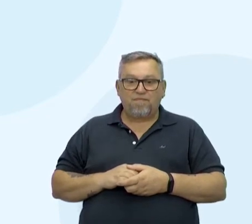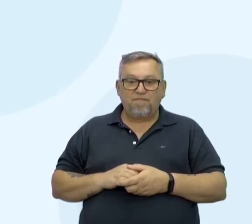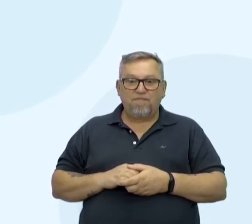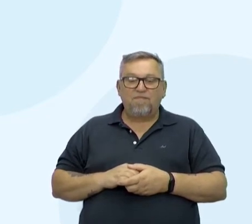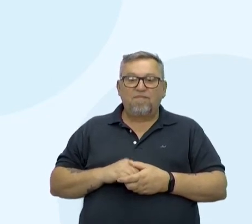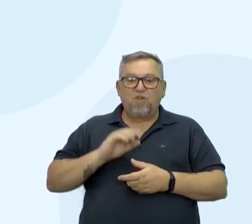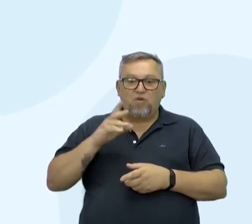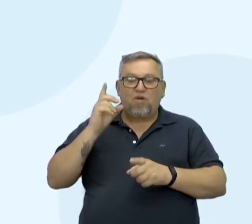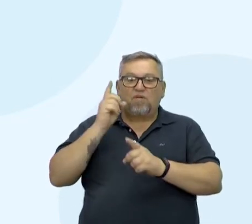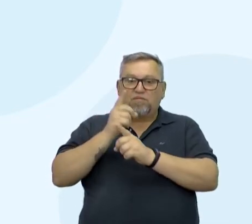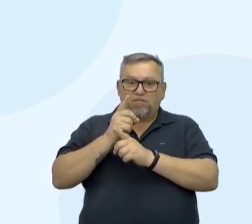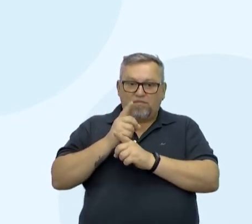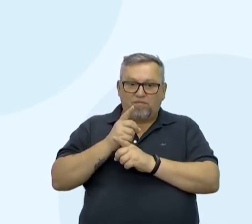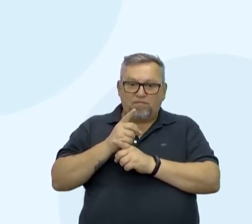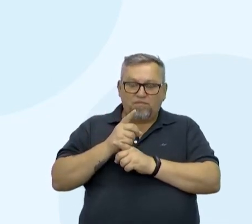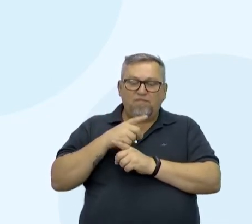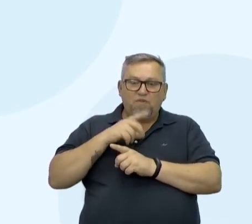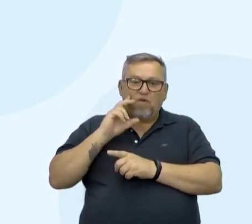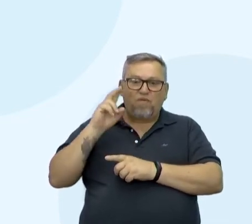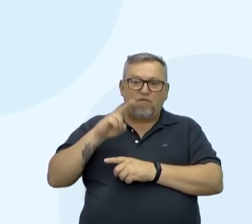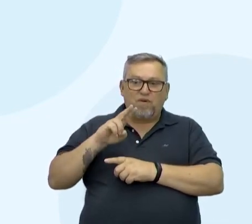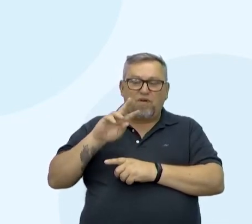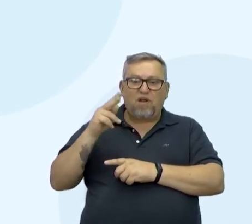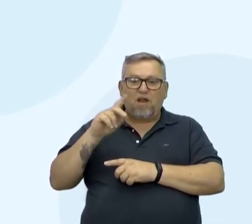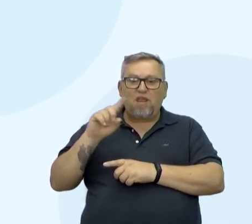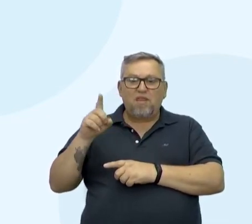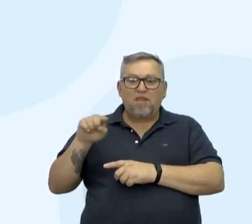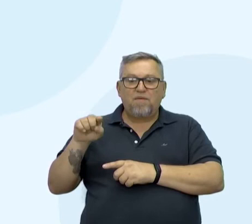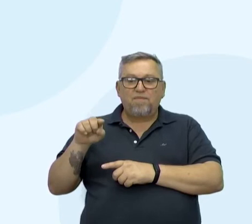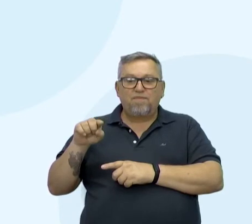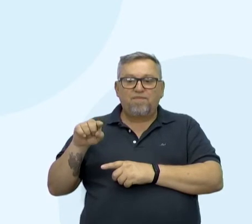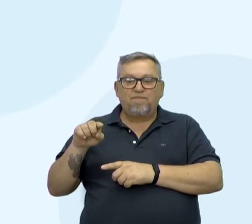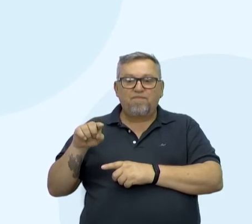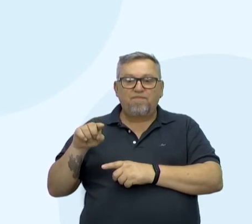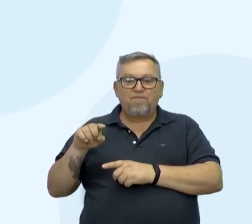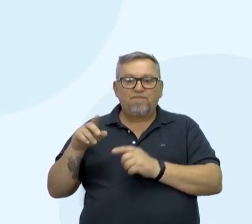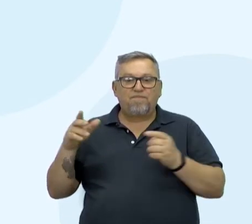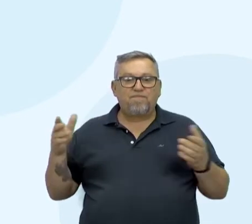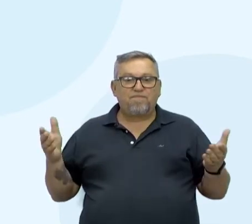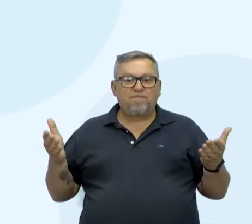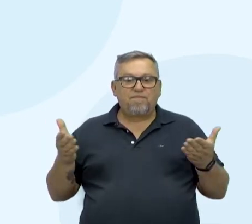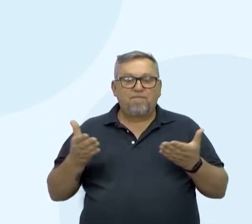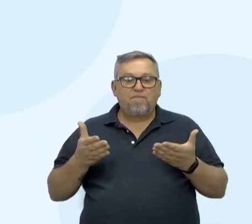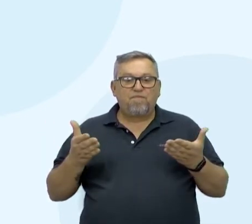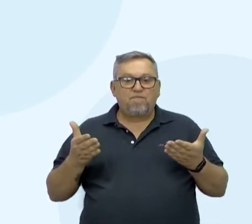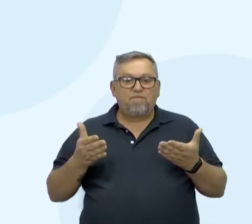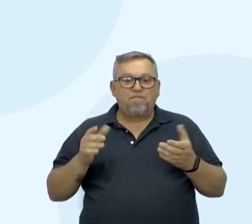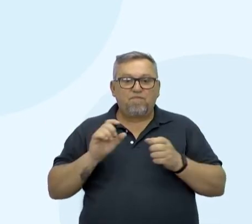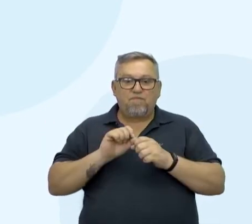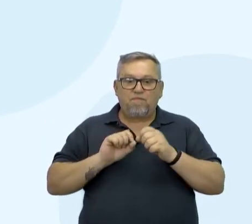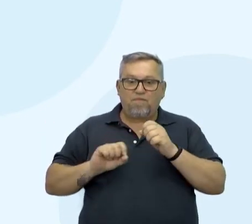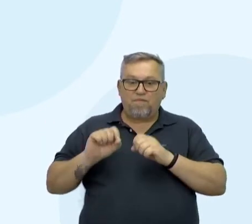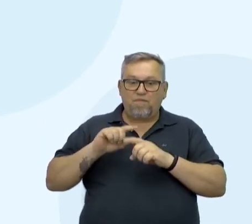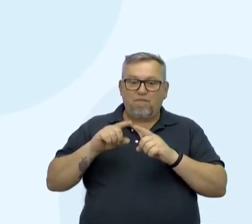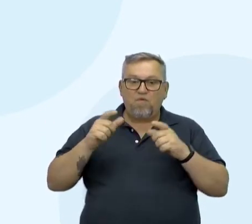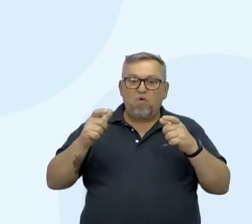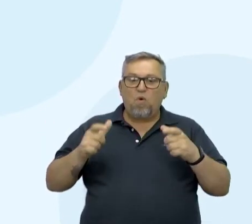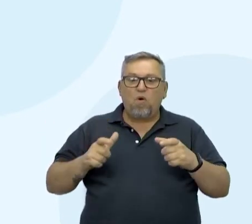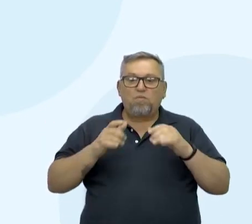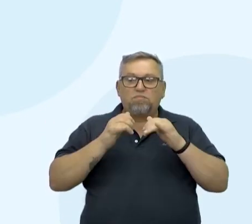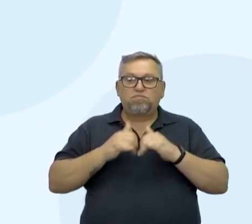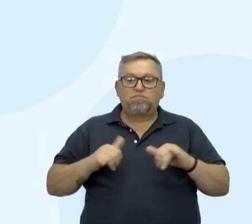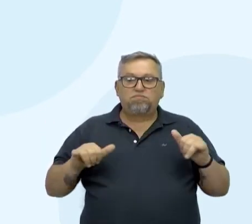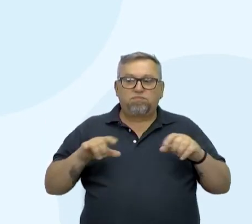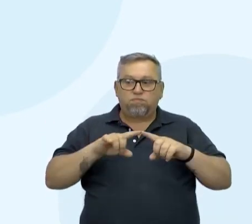Já achei a frequência, ô Gibalina. Tá aí, ó. Agora, qual é a intensidade com relação ao campo elétrico,